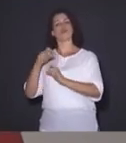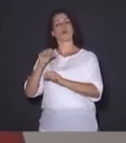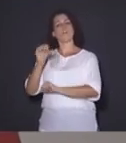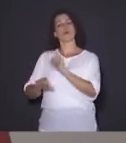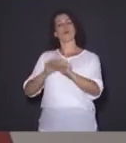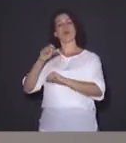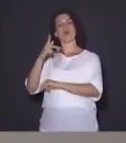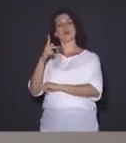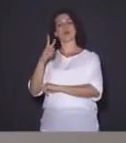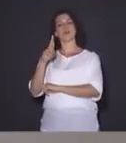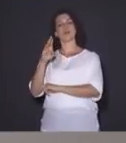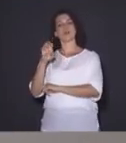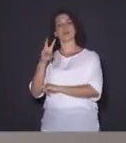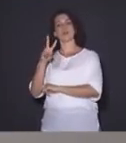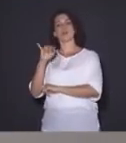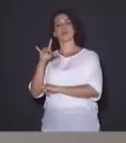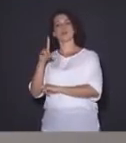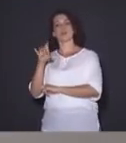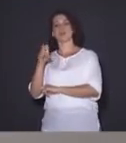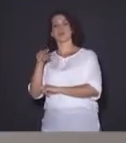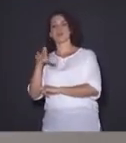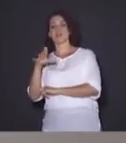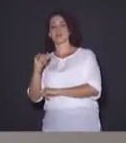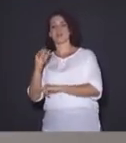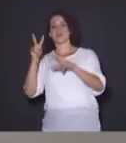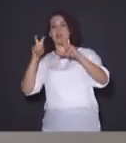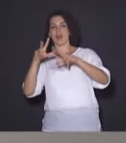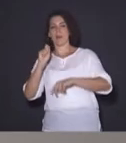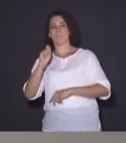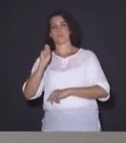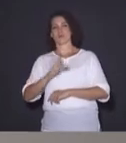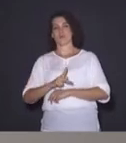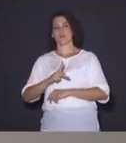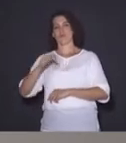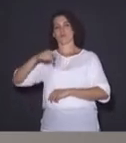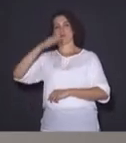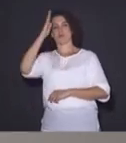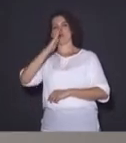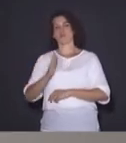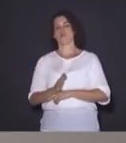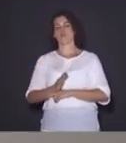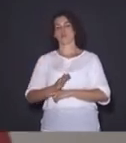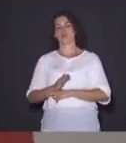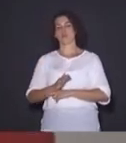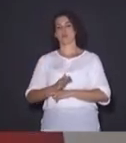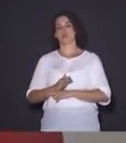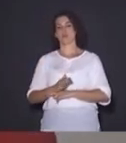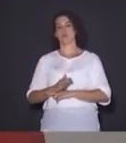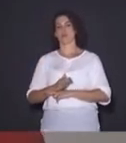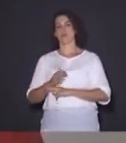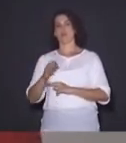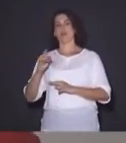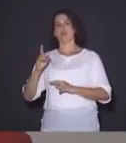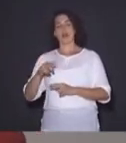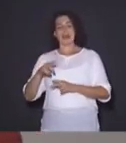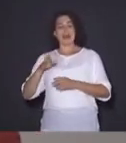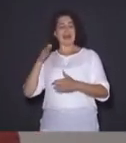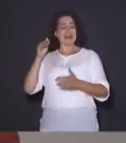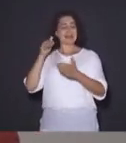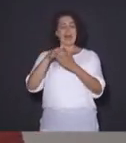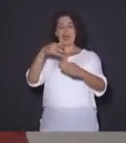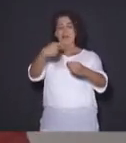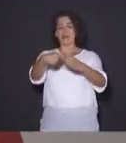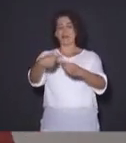previdência pública é o maior programa de proteção social que nós temos no país é o que chega nos cantões no interior